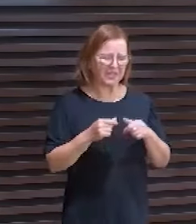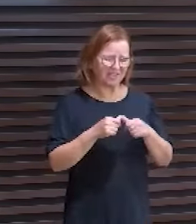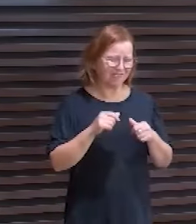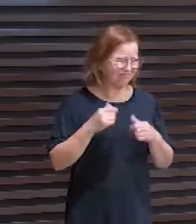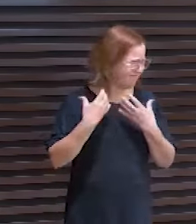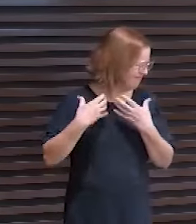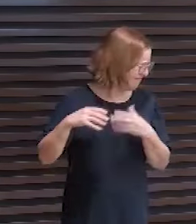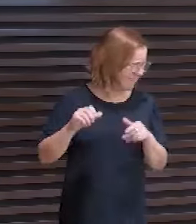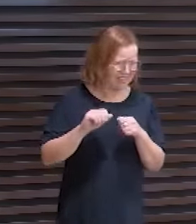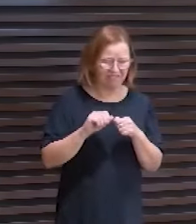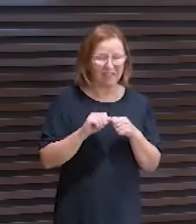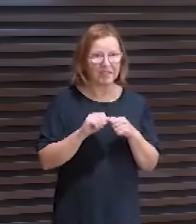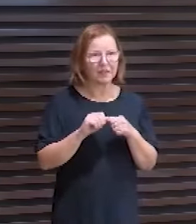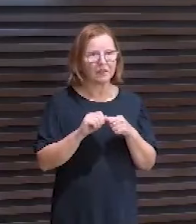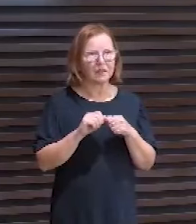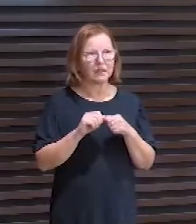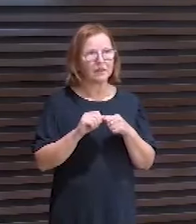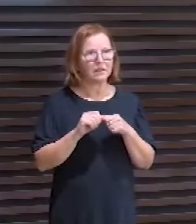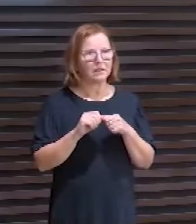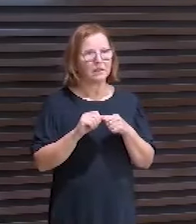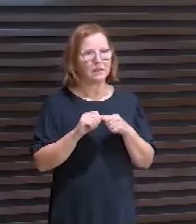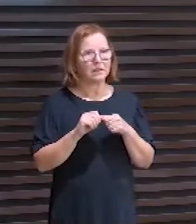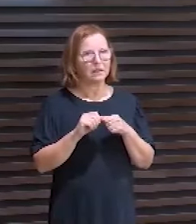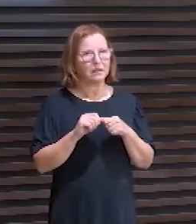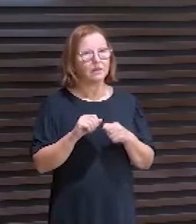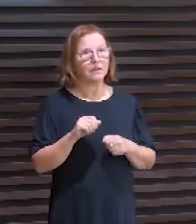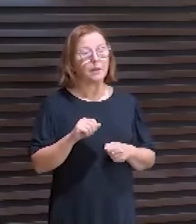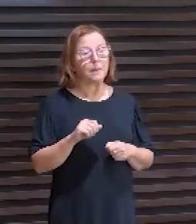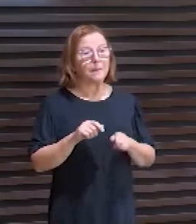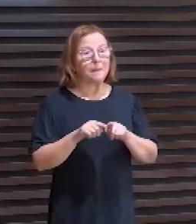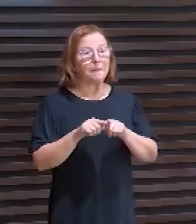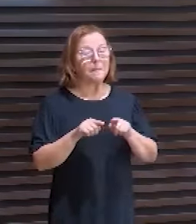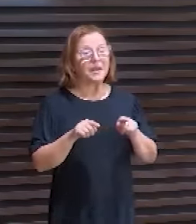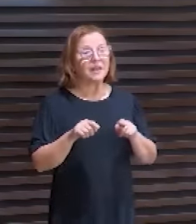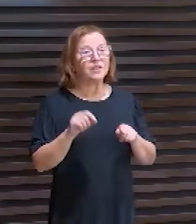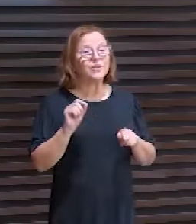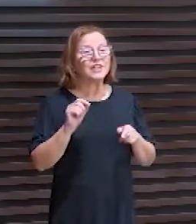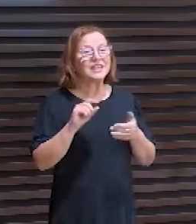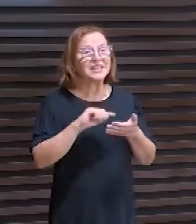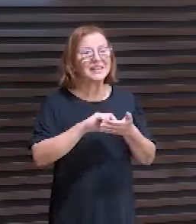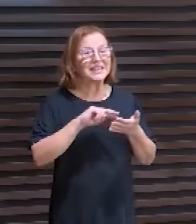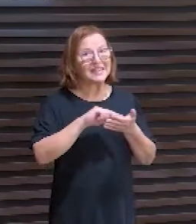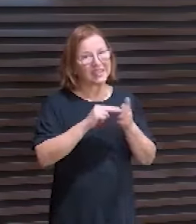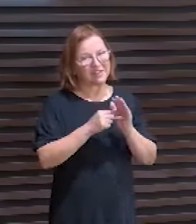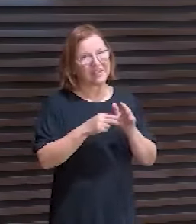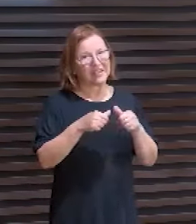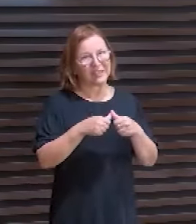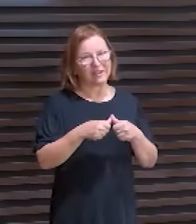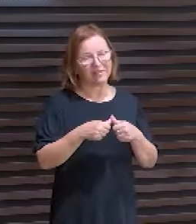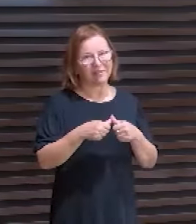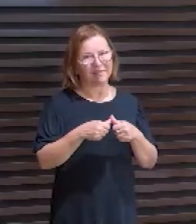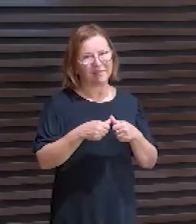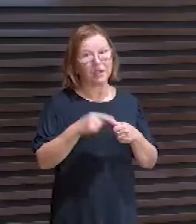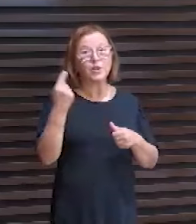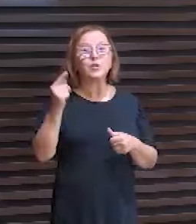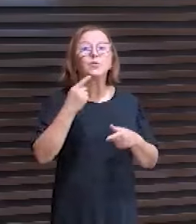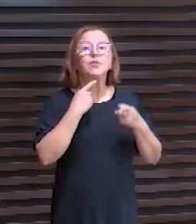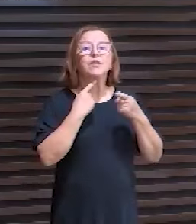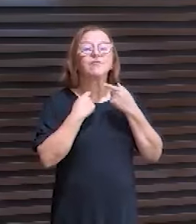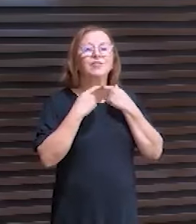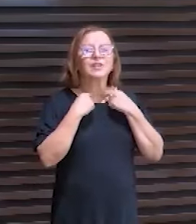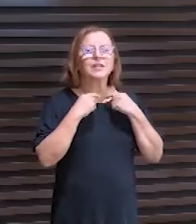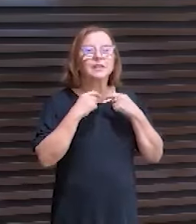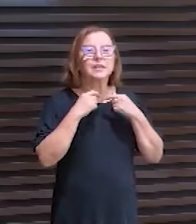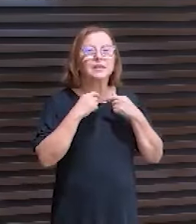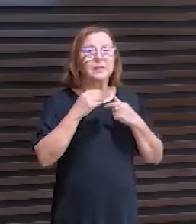fazer o que que o que que você tá dizendo para Deus que a sua vontade é melhor ou maior ou mais importante